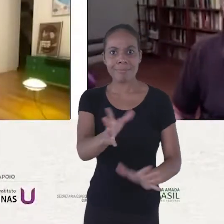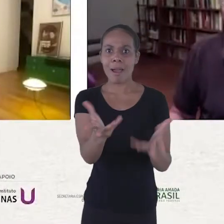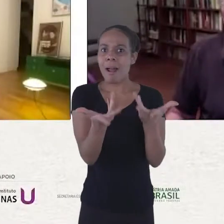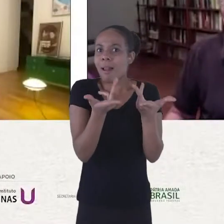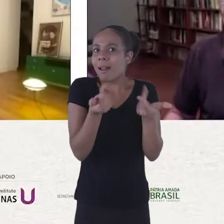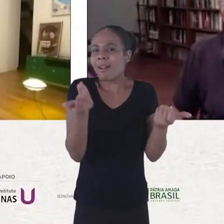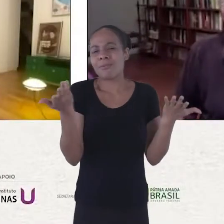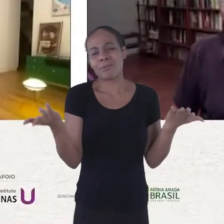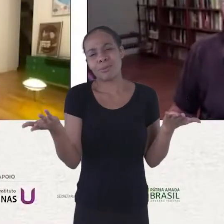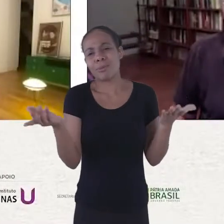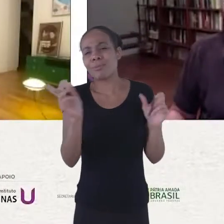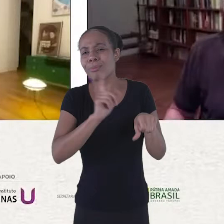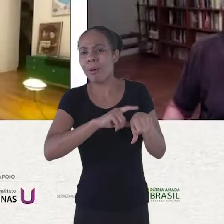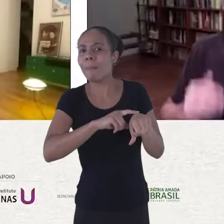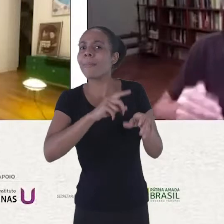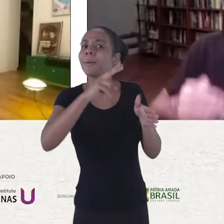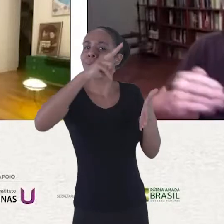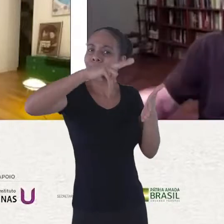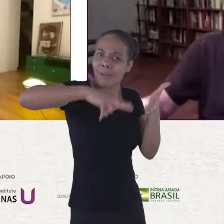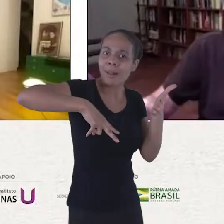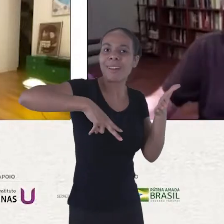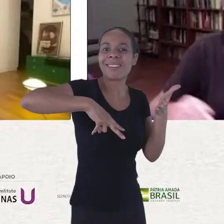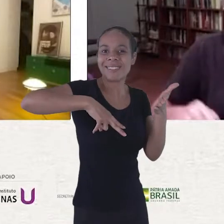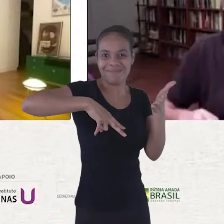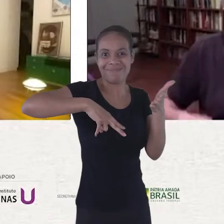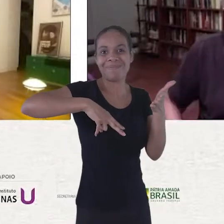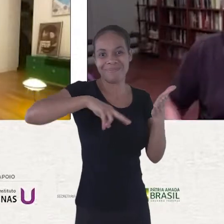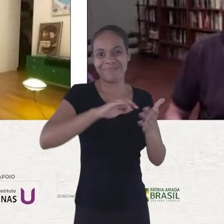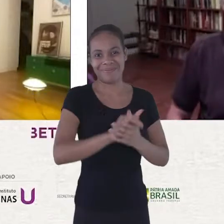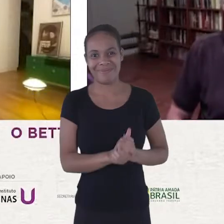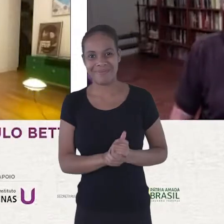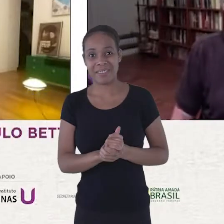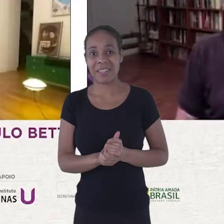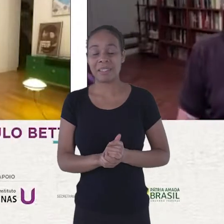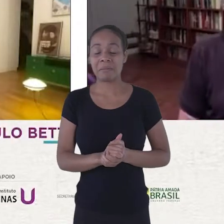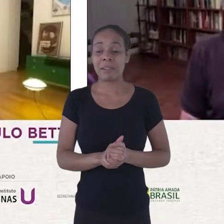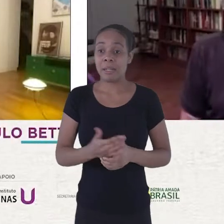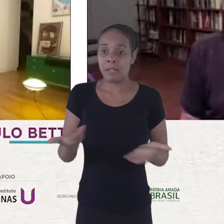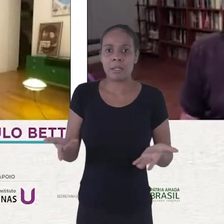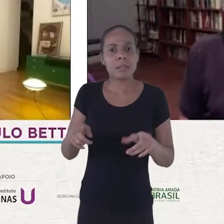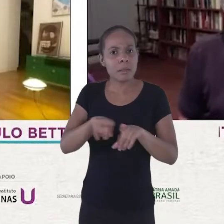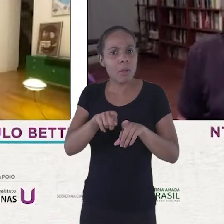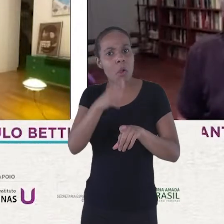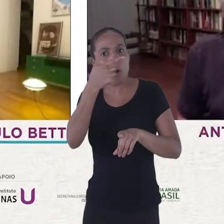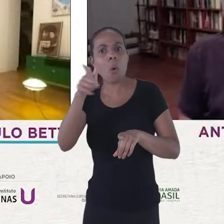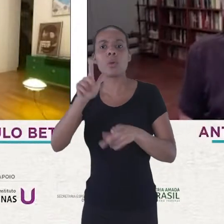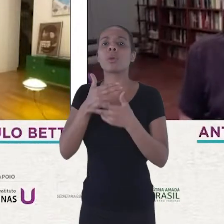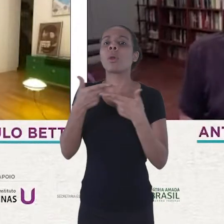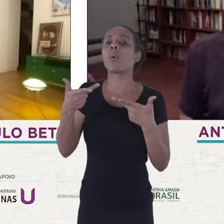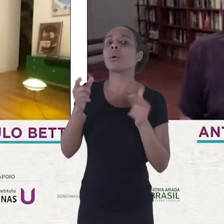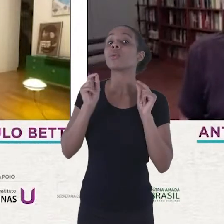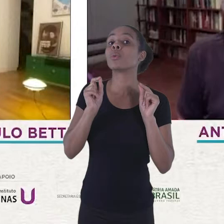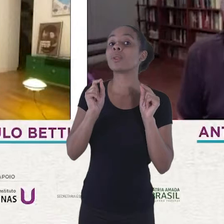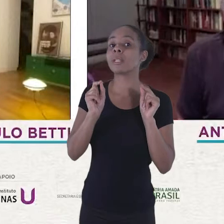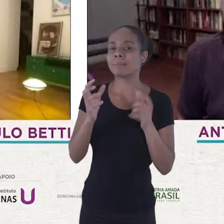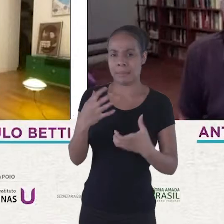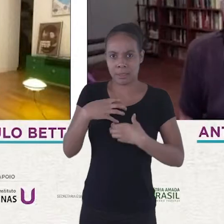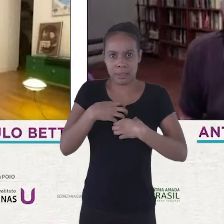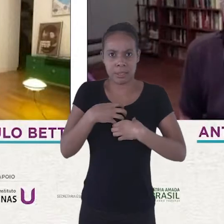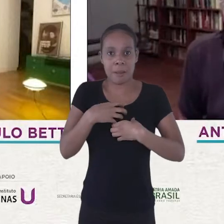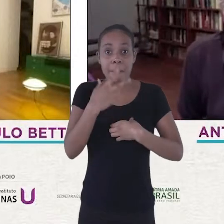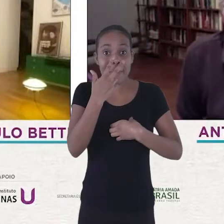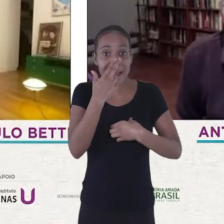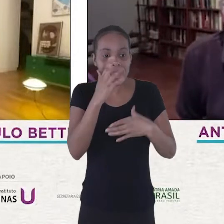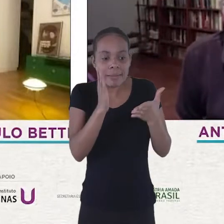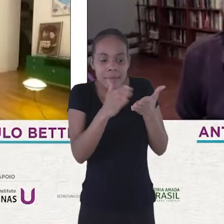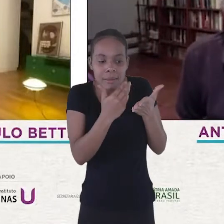sensacional nessa história, né? E o Stepan ter esse espaço de fazer isso. E outra coisa que me bate também é que um livro é quase que um confessionário,